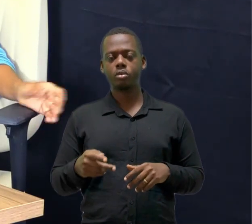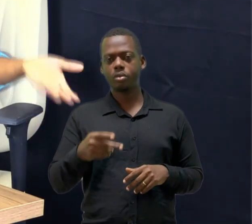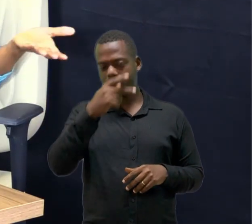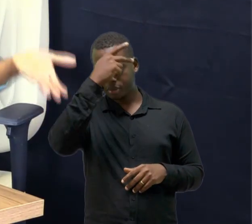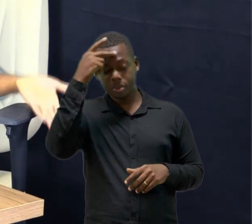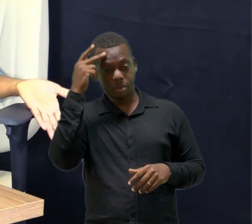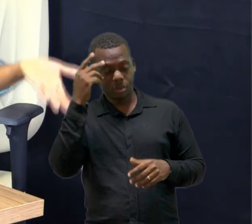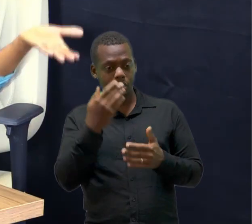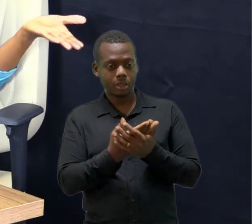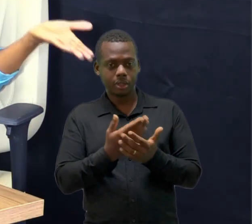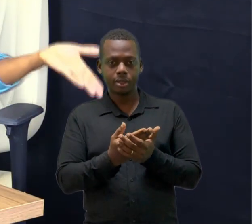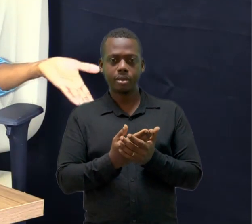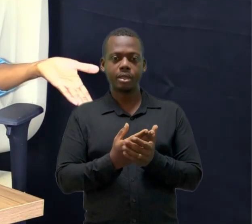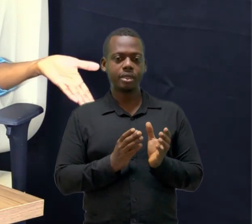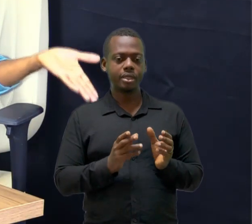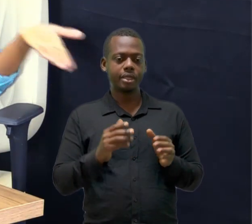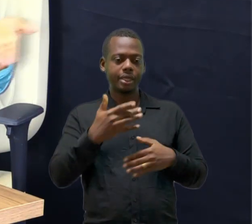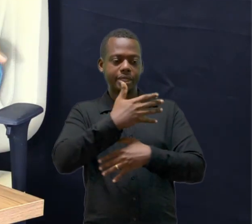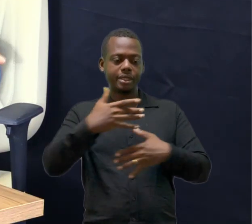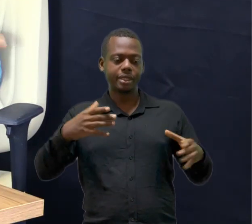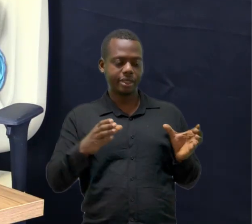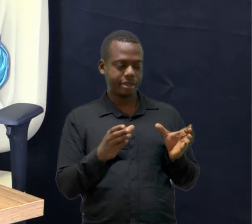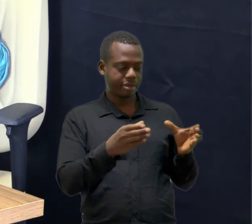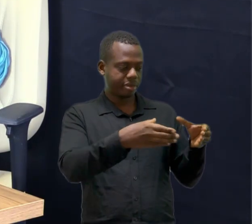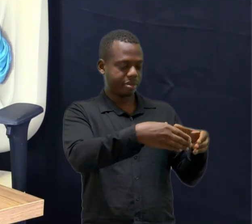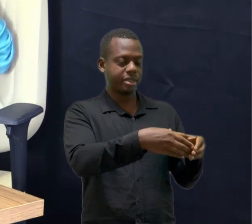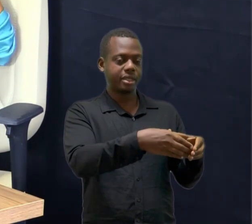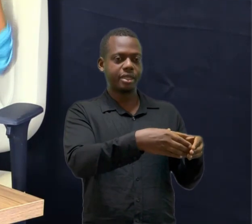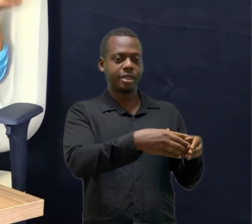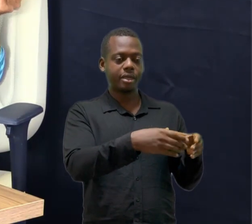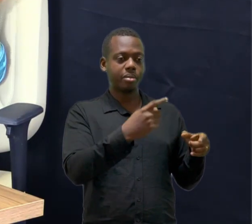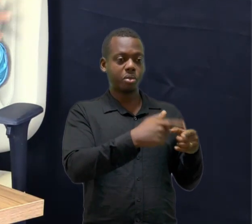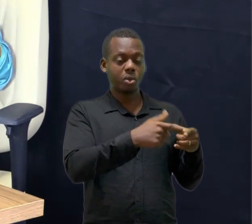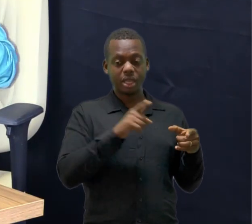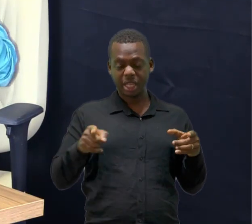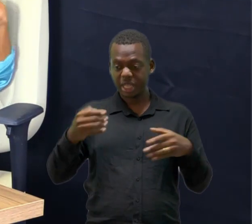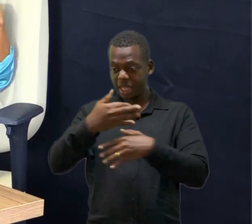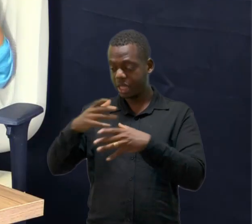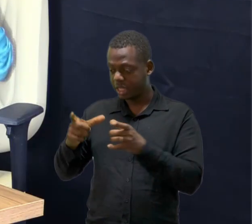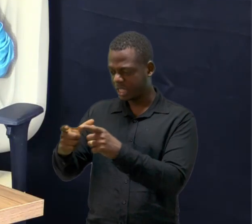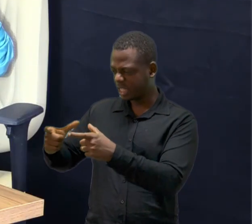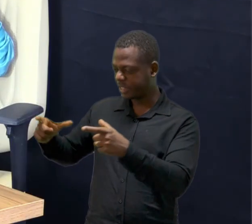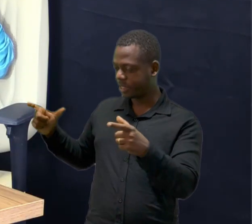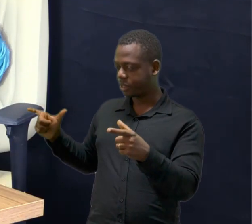oportunidade. Porém, nas cidades pequenas, eu digo cidades pequenas porque eu digo nas grandes cidades, às vezes o